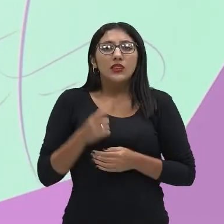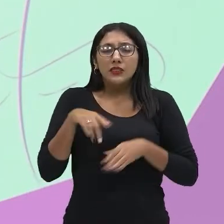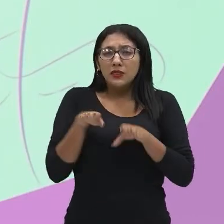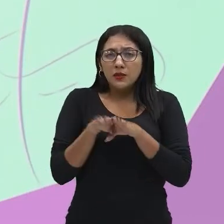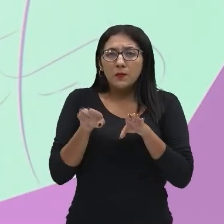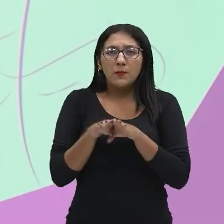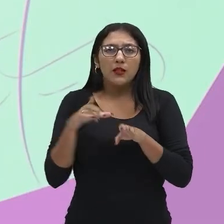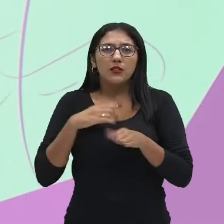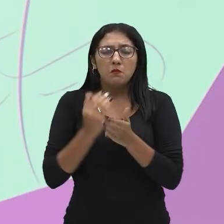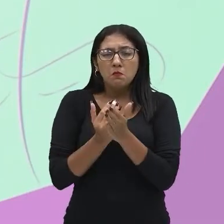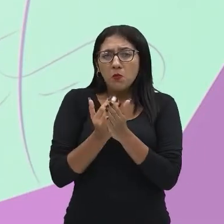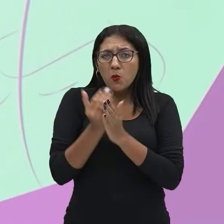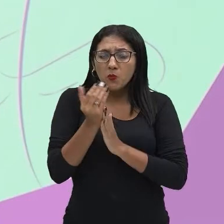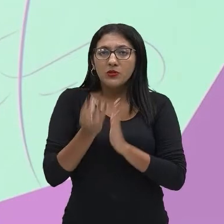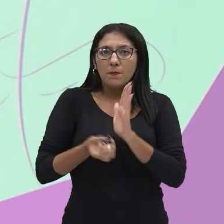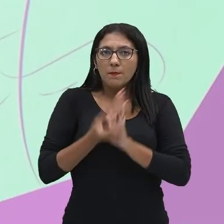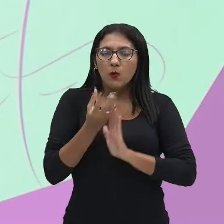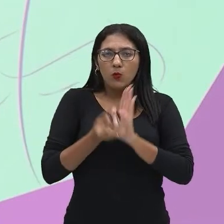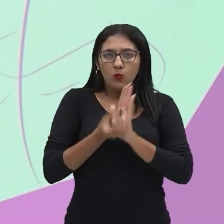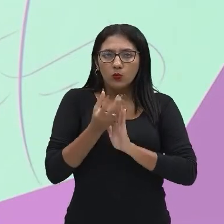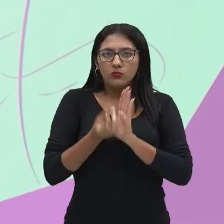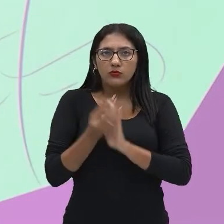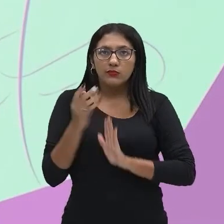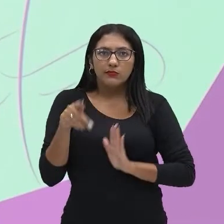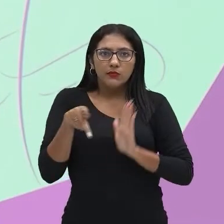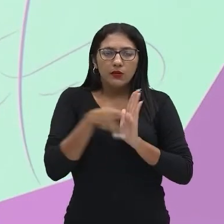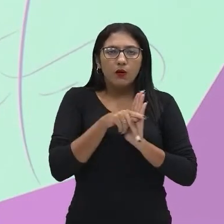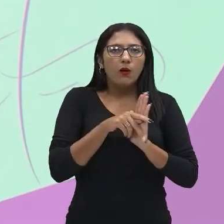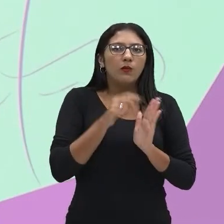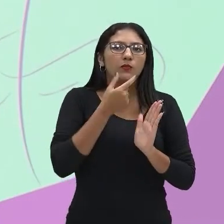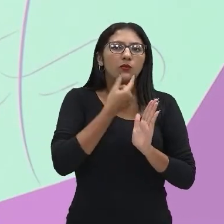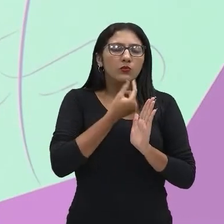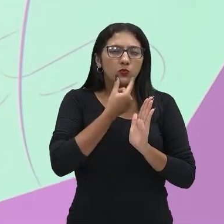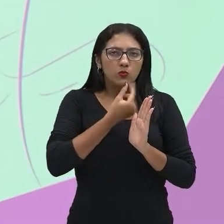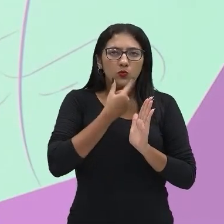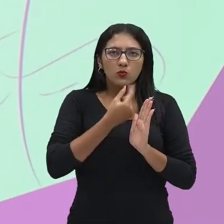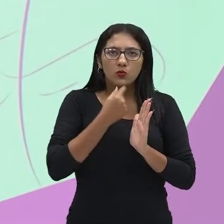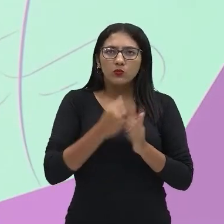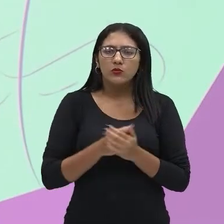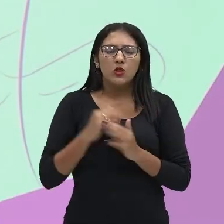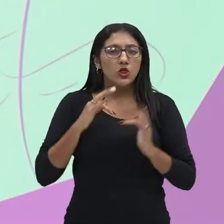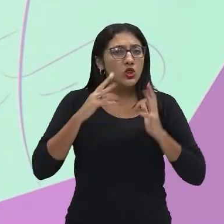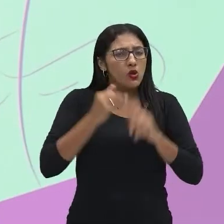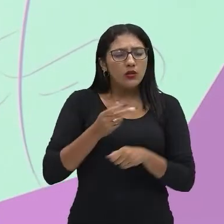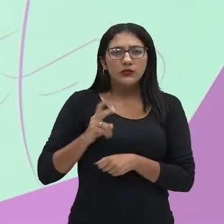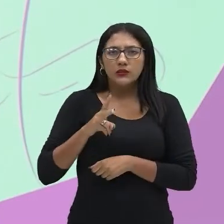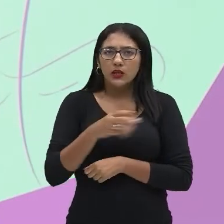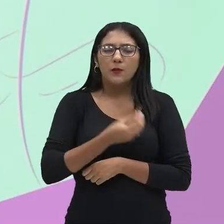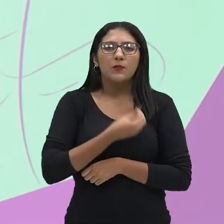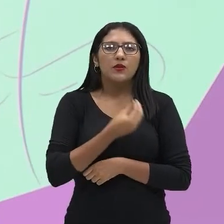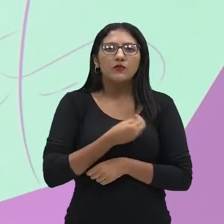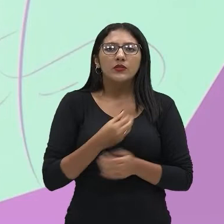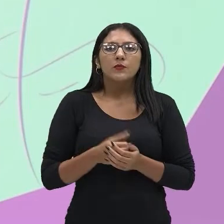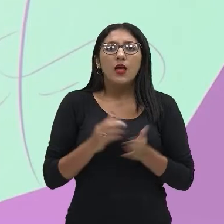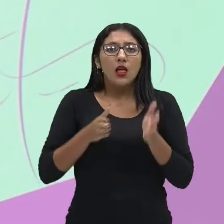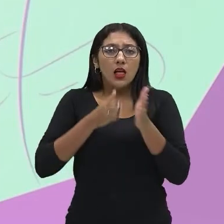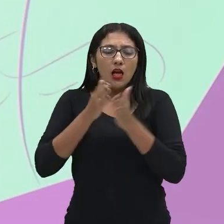a produção de espermatozoides, e os meninos produzem por toda a vida, e as meninas